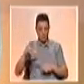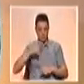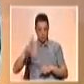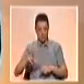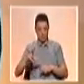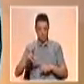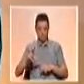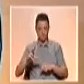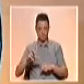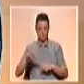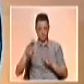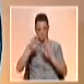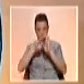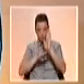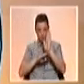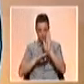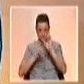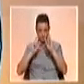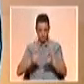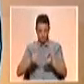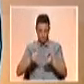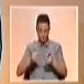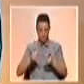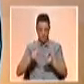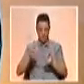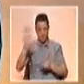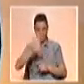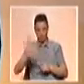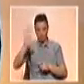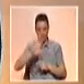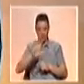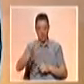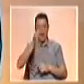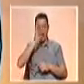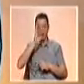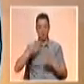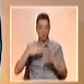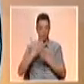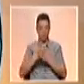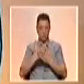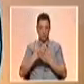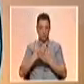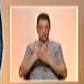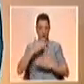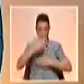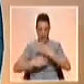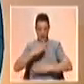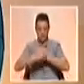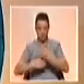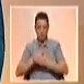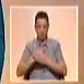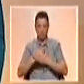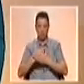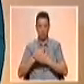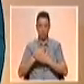Portugal. O Programa Nacional para o Uso Eficiente da Água preconiza uma série de ações que